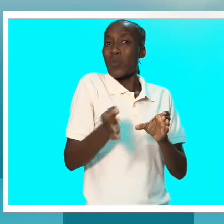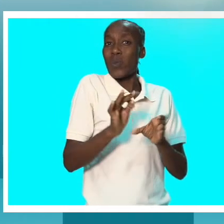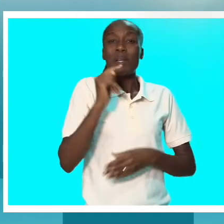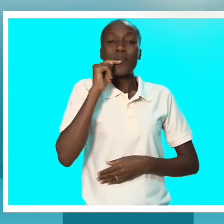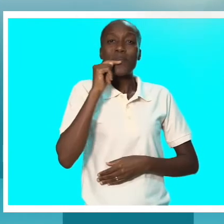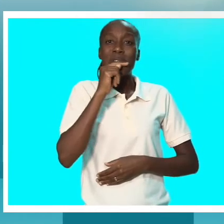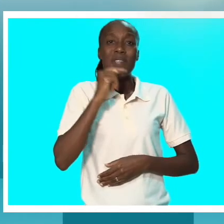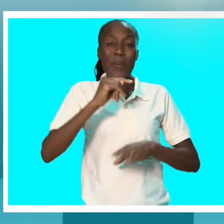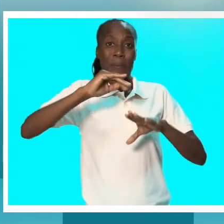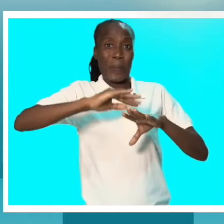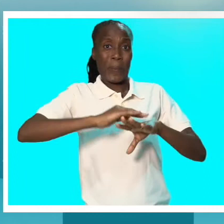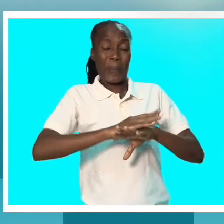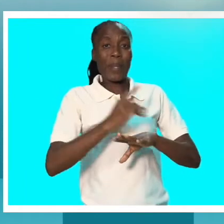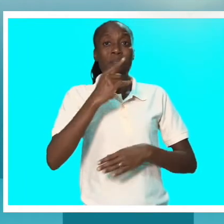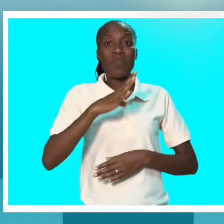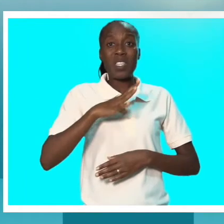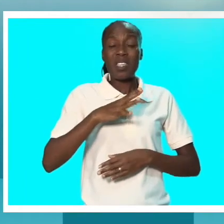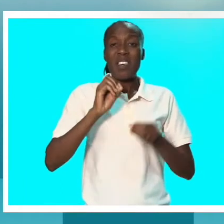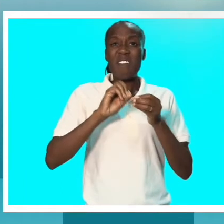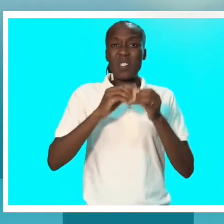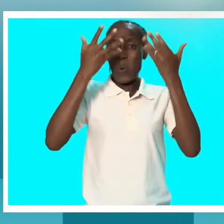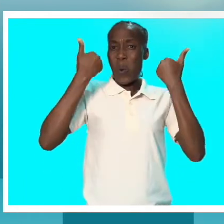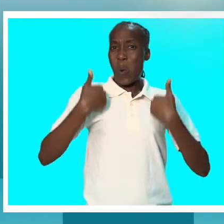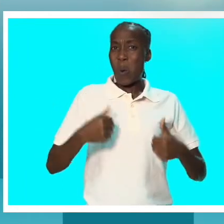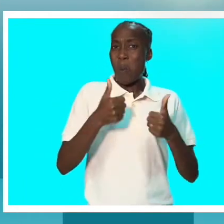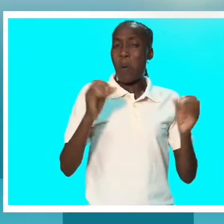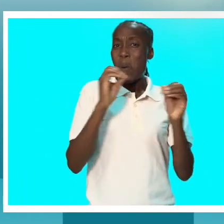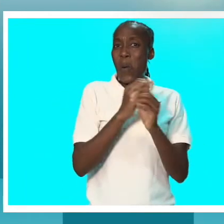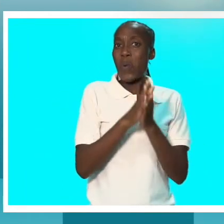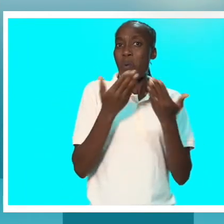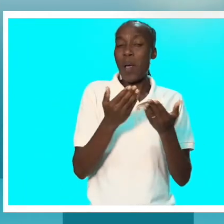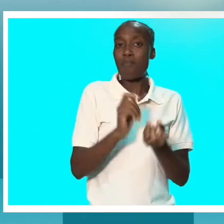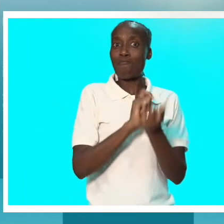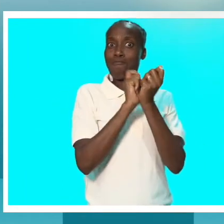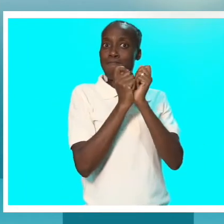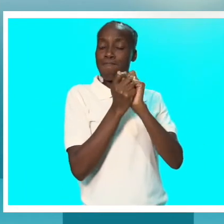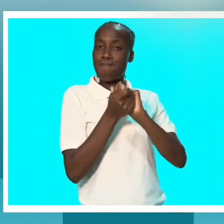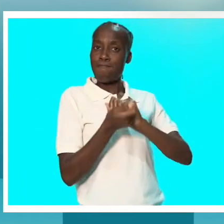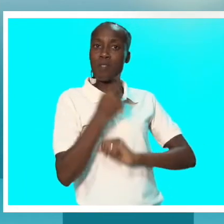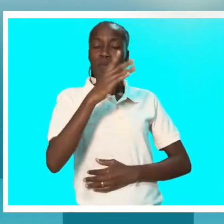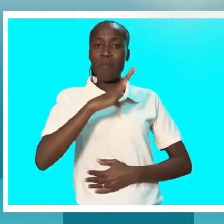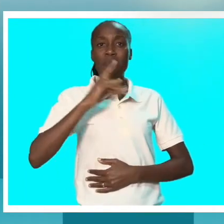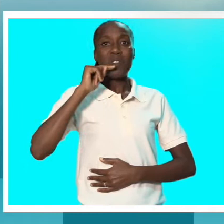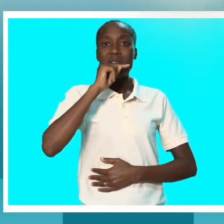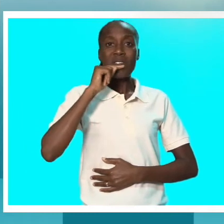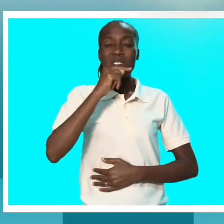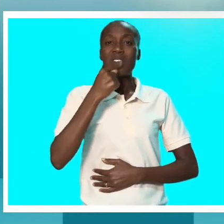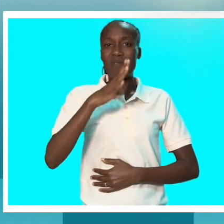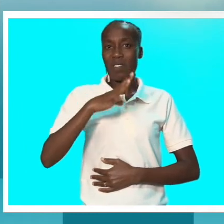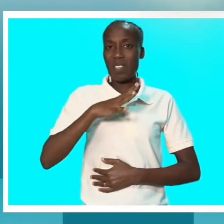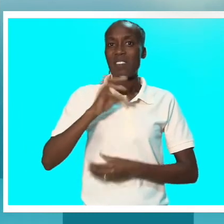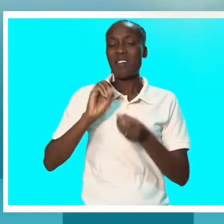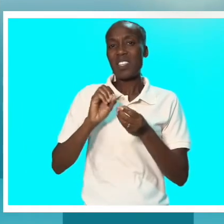de açúcar no sangue e pela incapacidade do organismo em transformar glicose em sangue proveniente